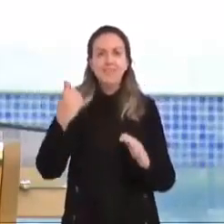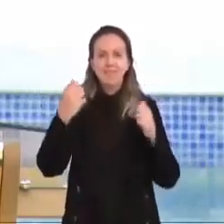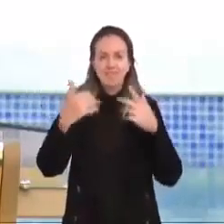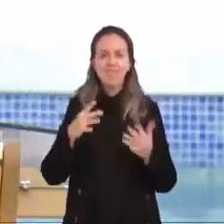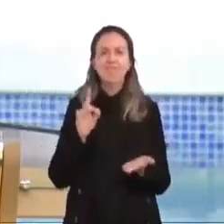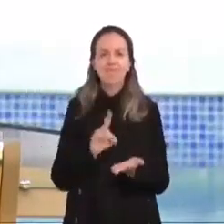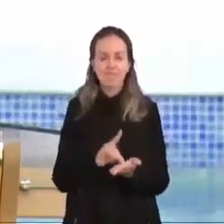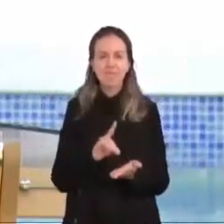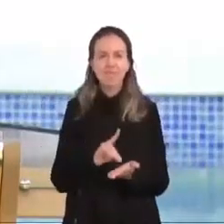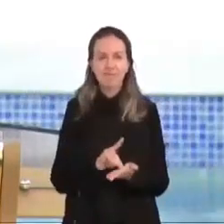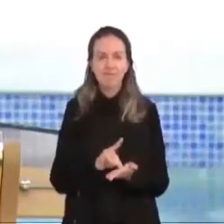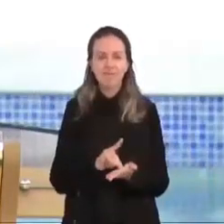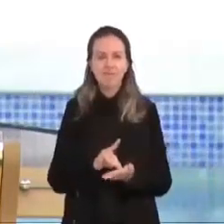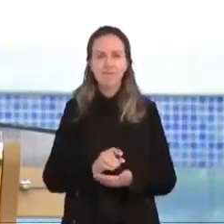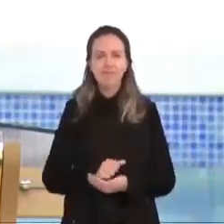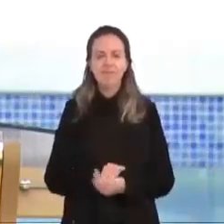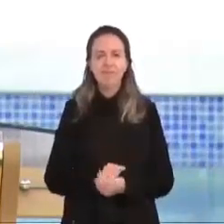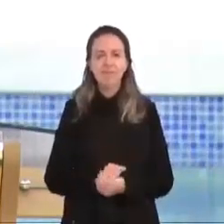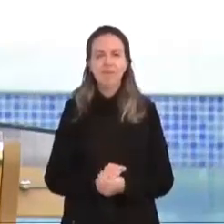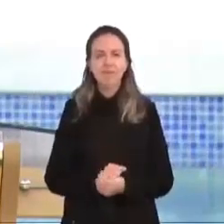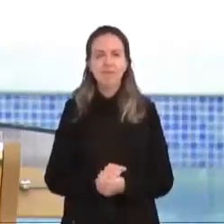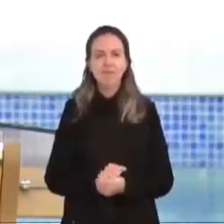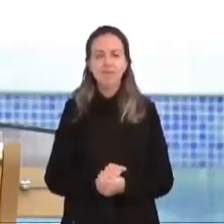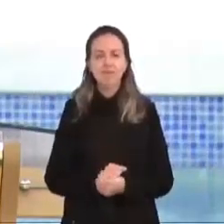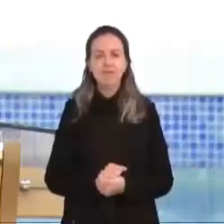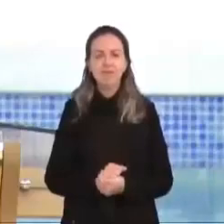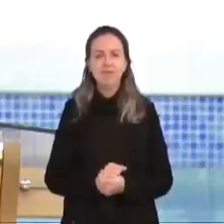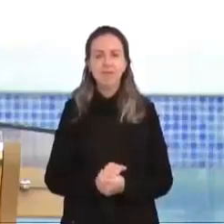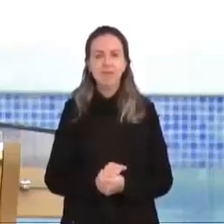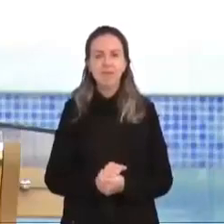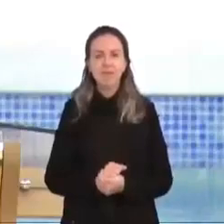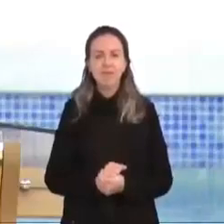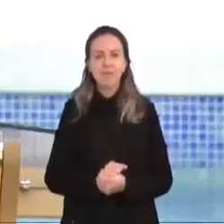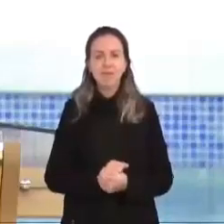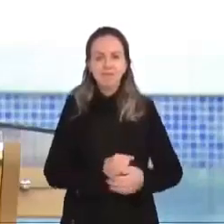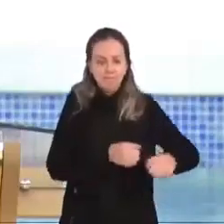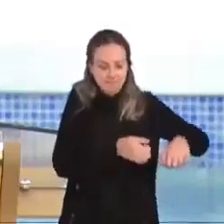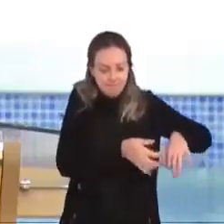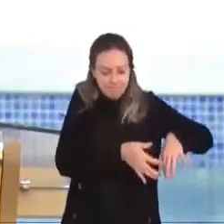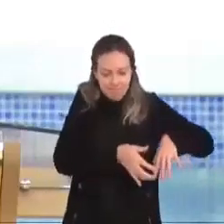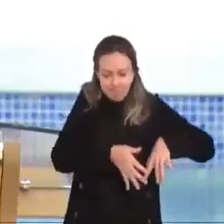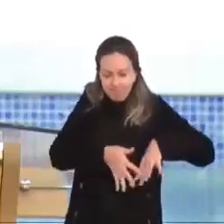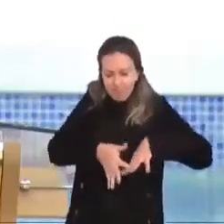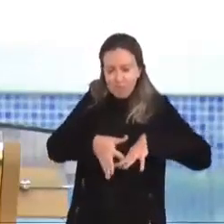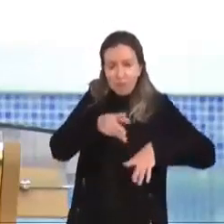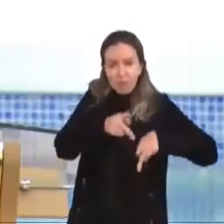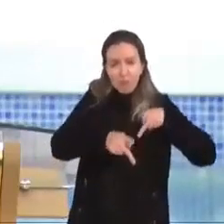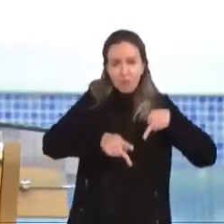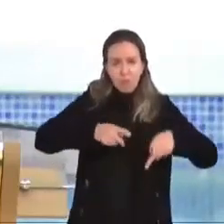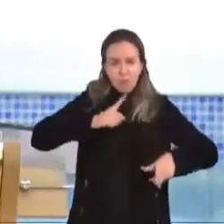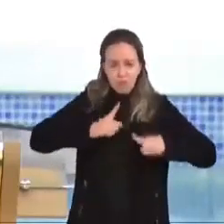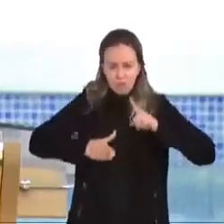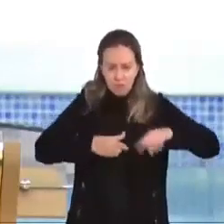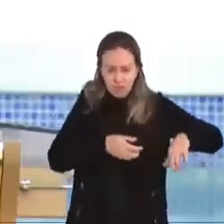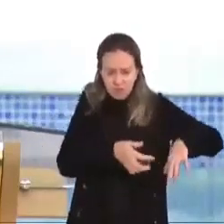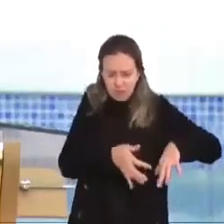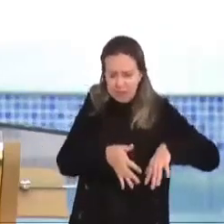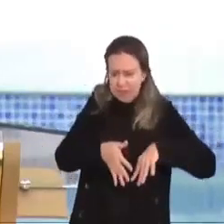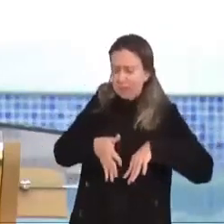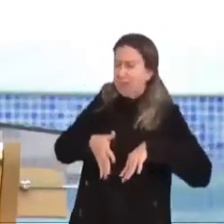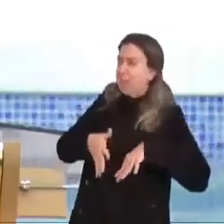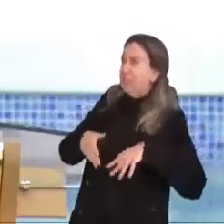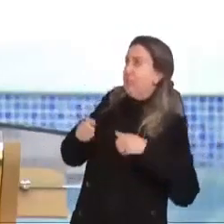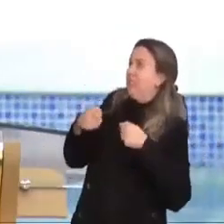isto, como se não bastasse o povo de Deus como um todo estar sendo